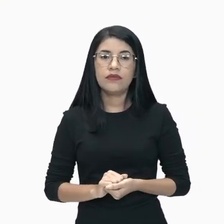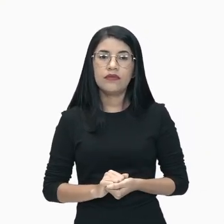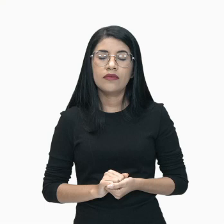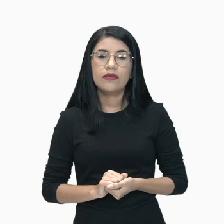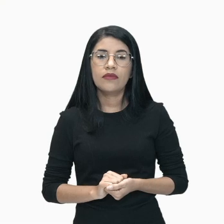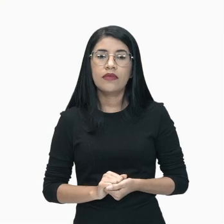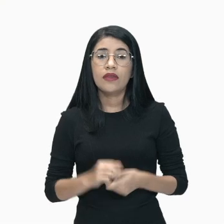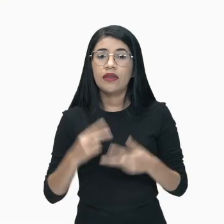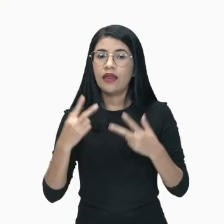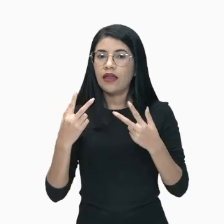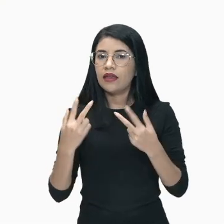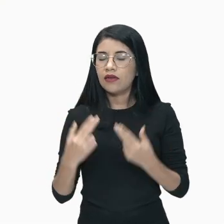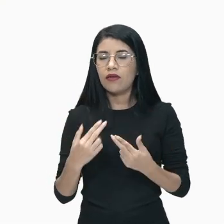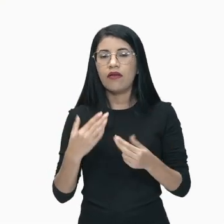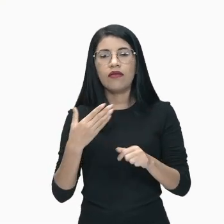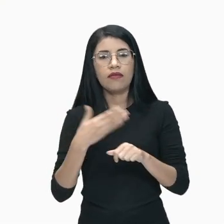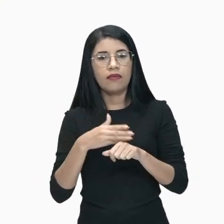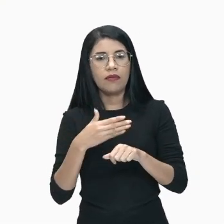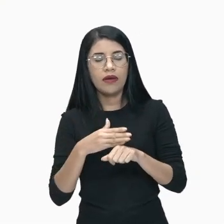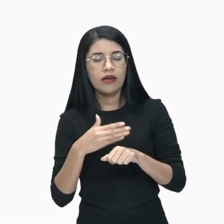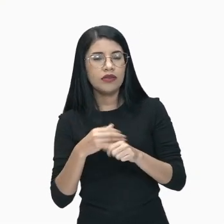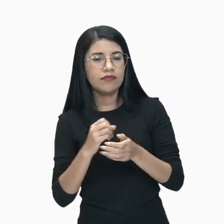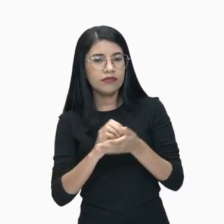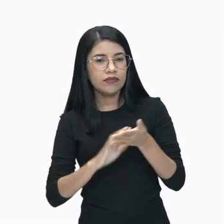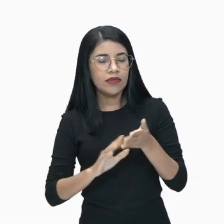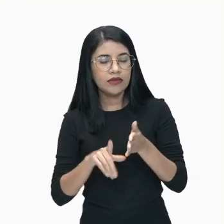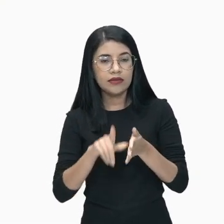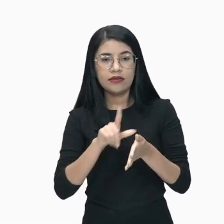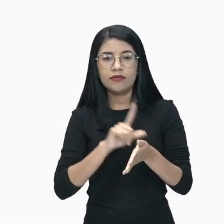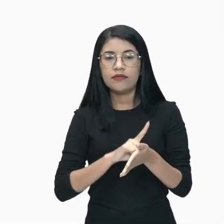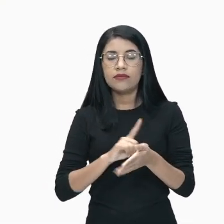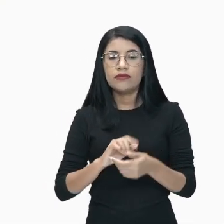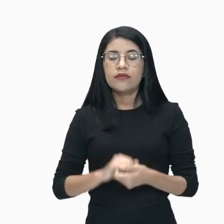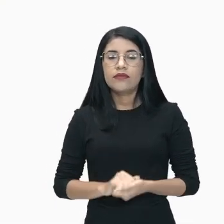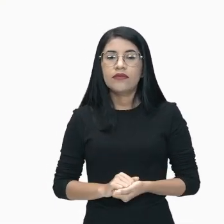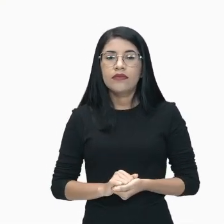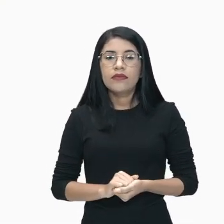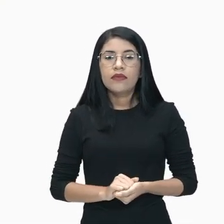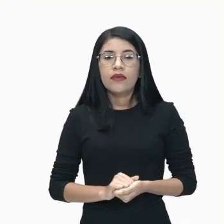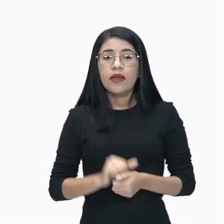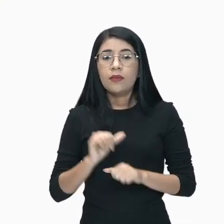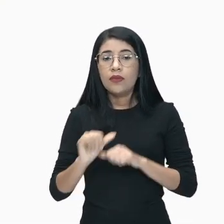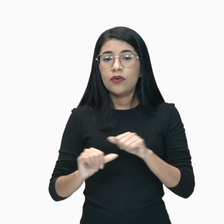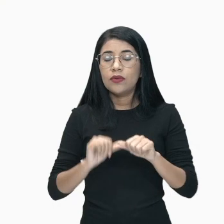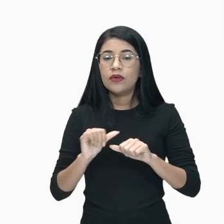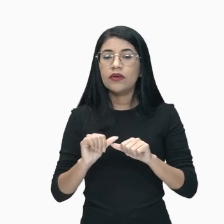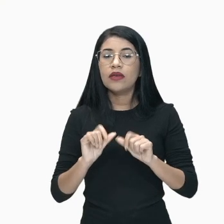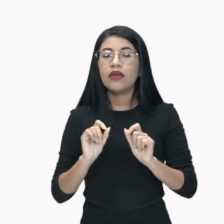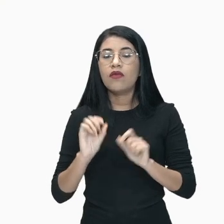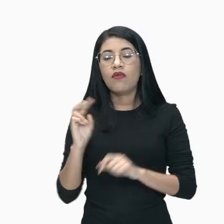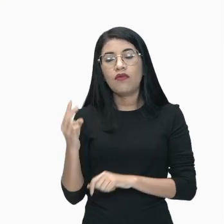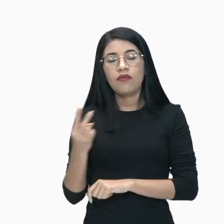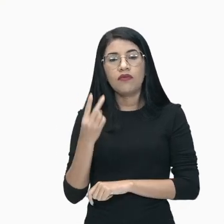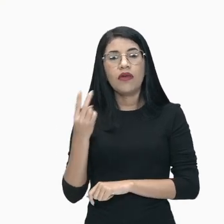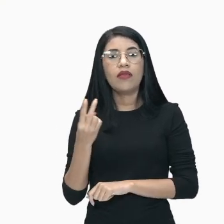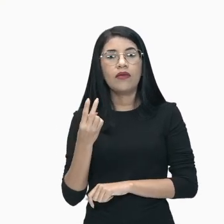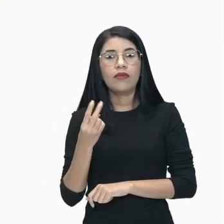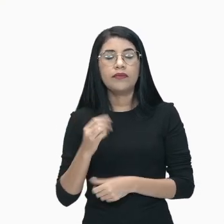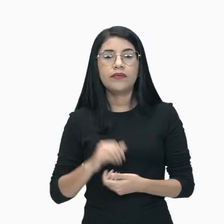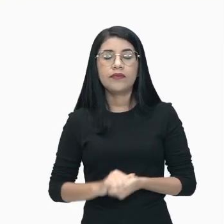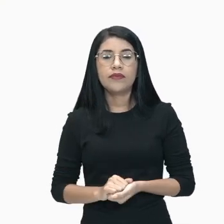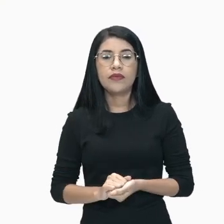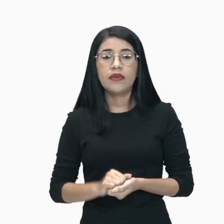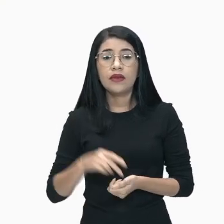mesmo exercício que a gente fez nos exemplos anteriores, pessoal. Só muda os números, né? Claro que agora a constante vai